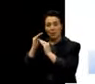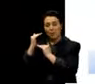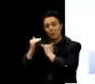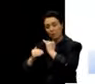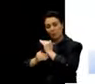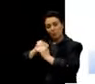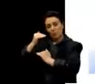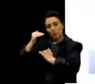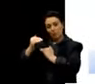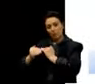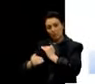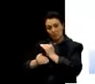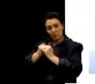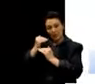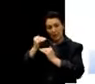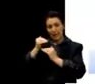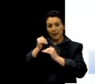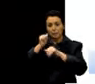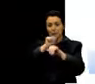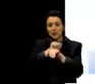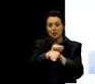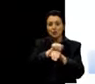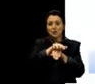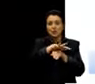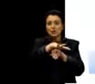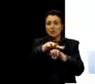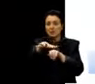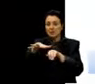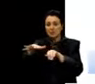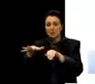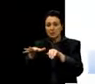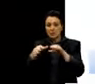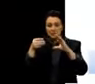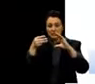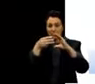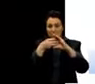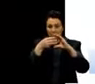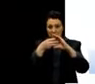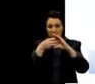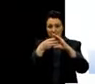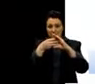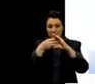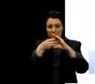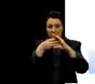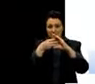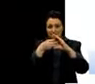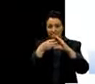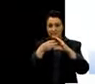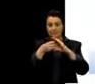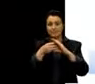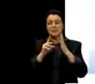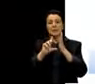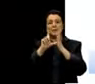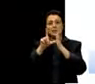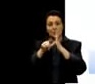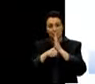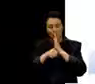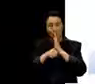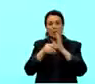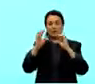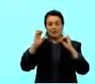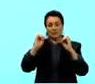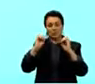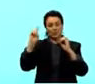de sucessivas divisões celulares que o zigoto ele passa. Então, após a